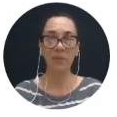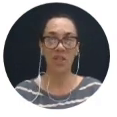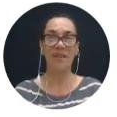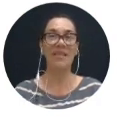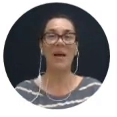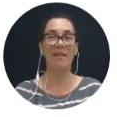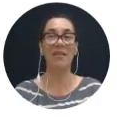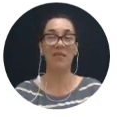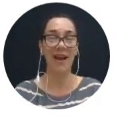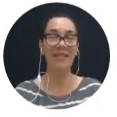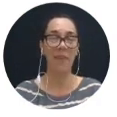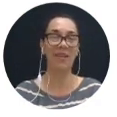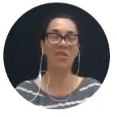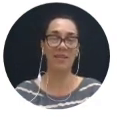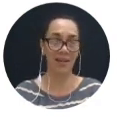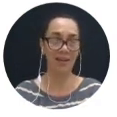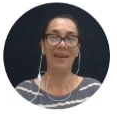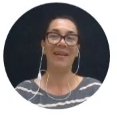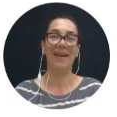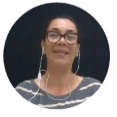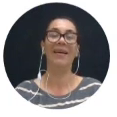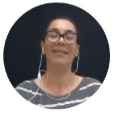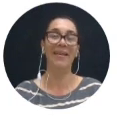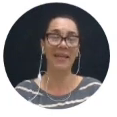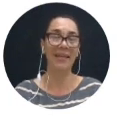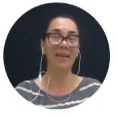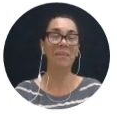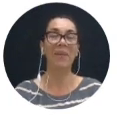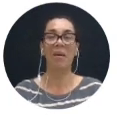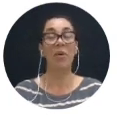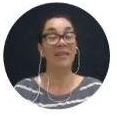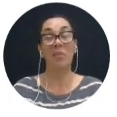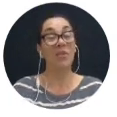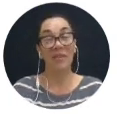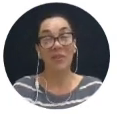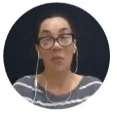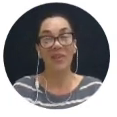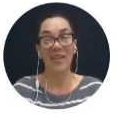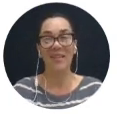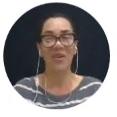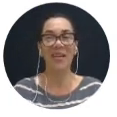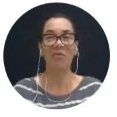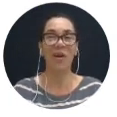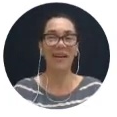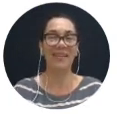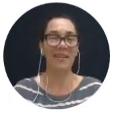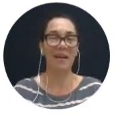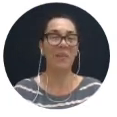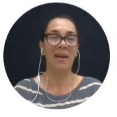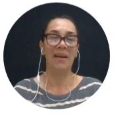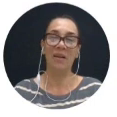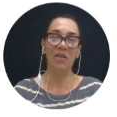deu conta de que essas palavras fazem parte, sim, né, da escrita, porém toma tomam decisões